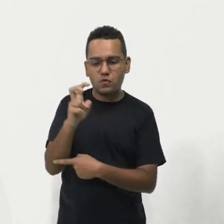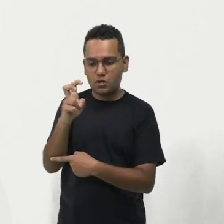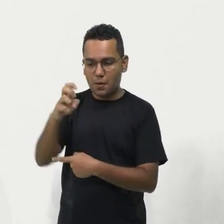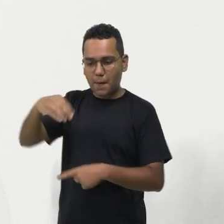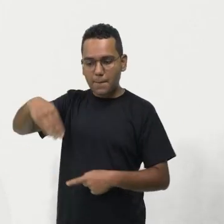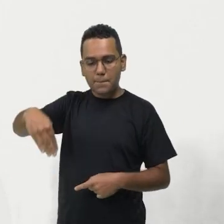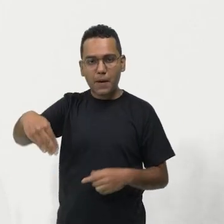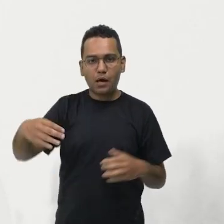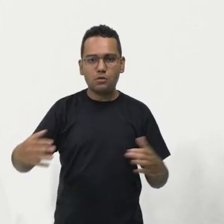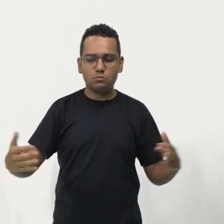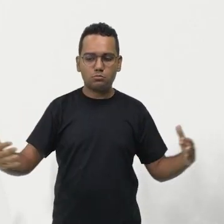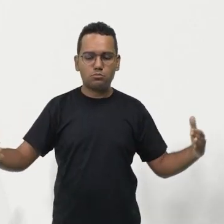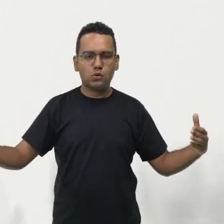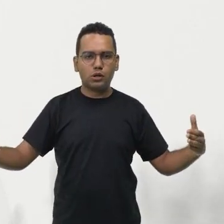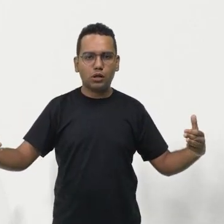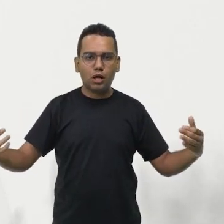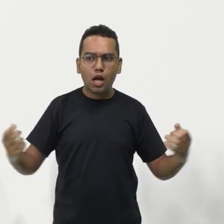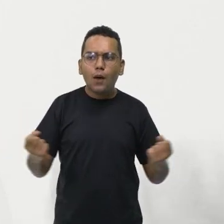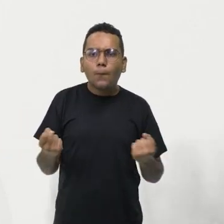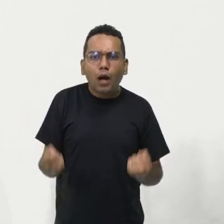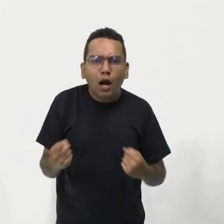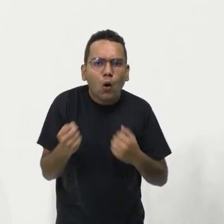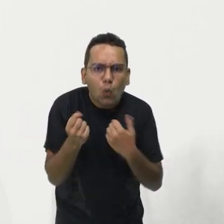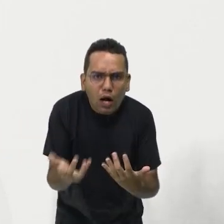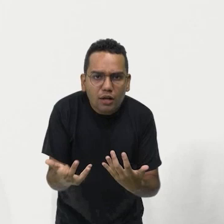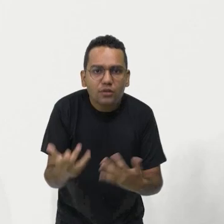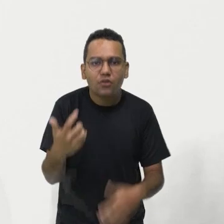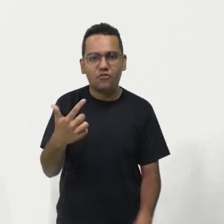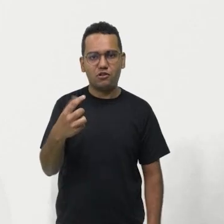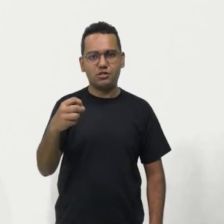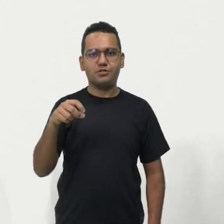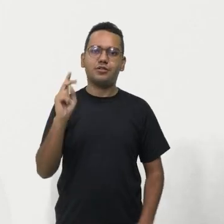de comprimento e pesar 20 quilos.